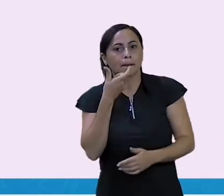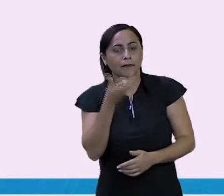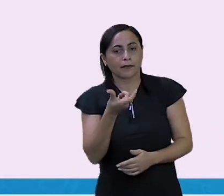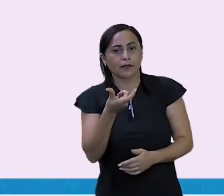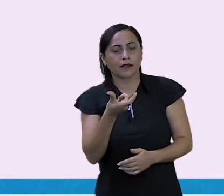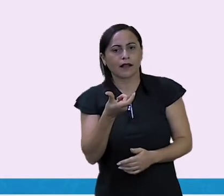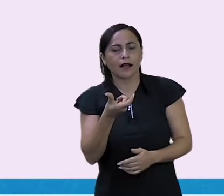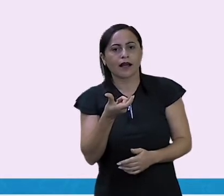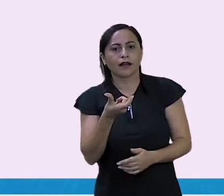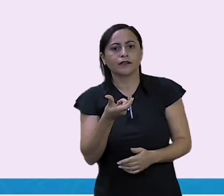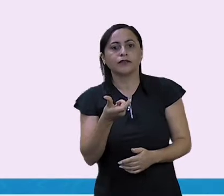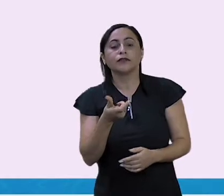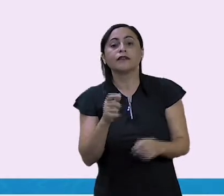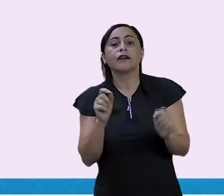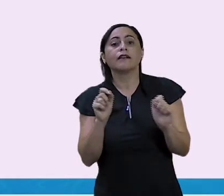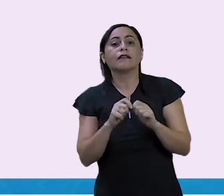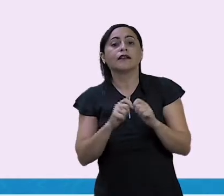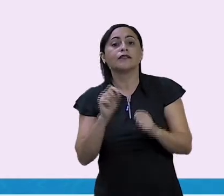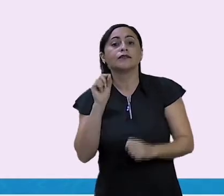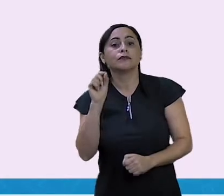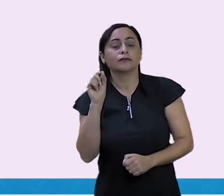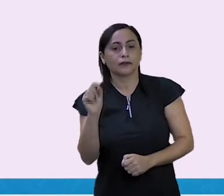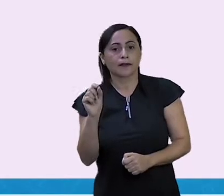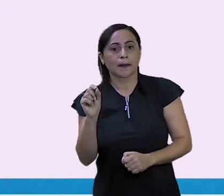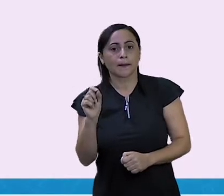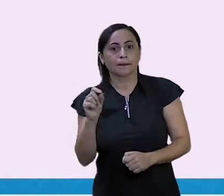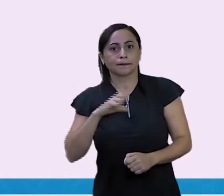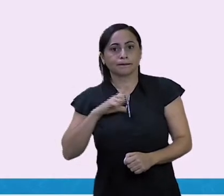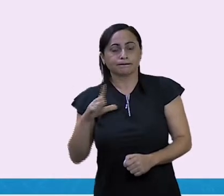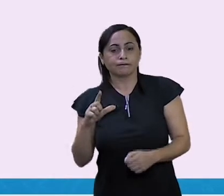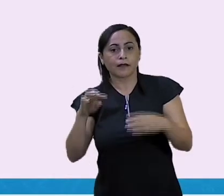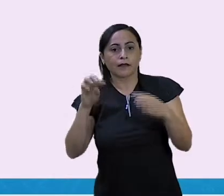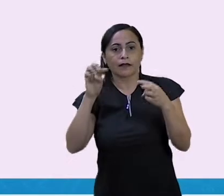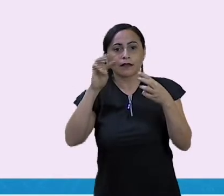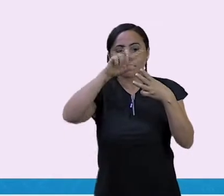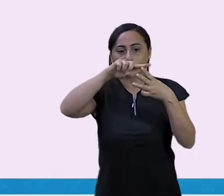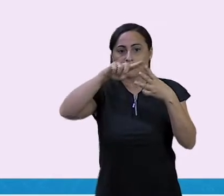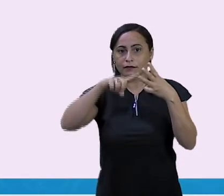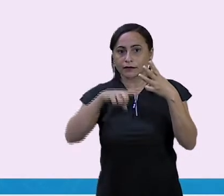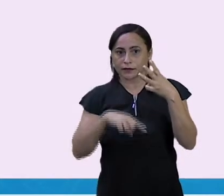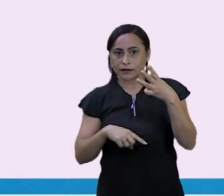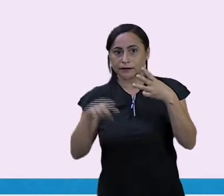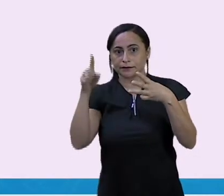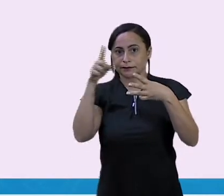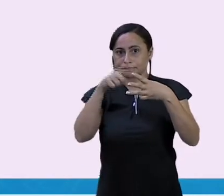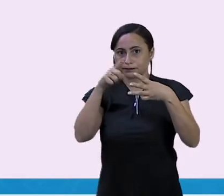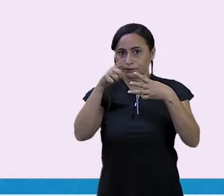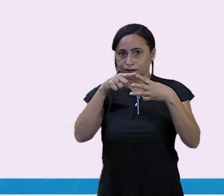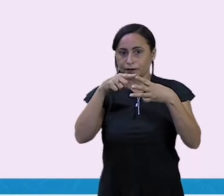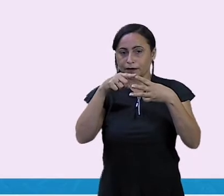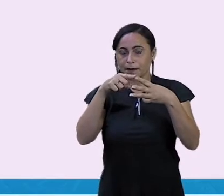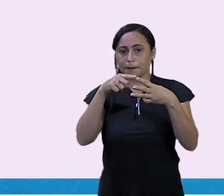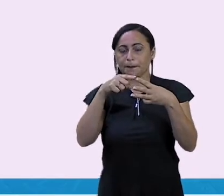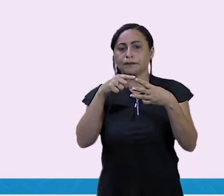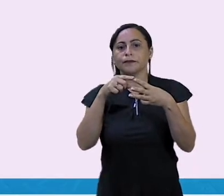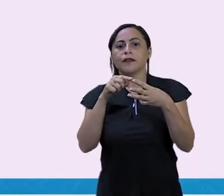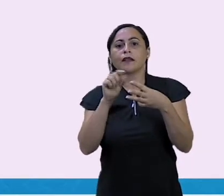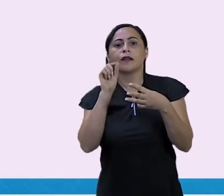em consideração a sinomínia, que é a relação entre